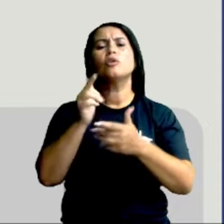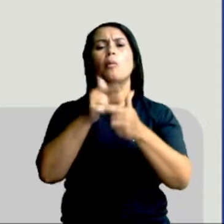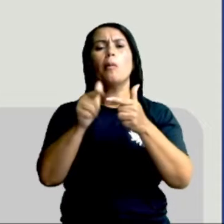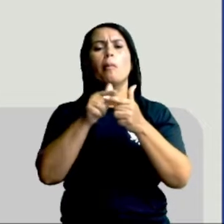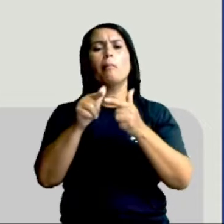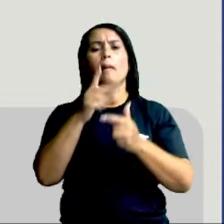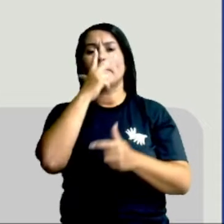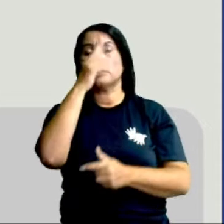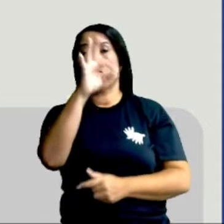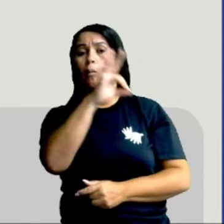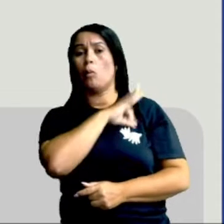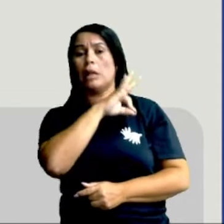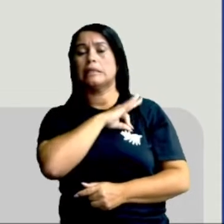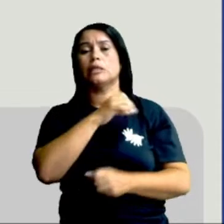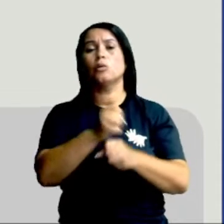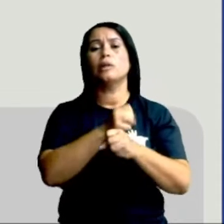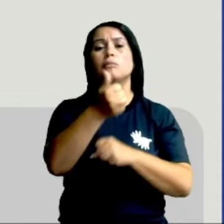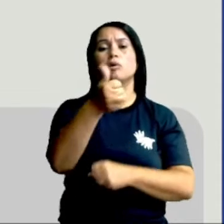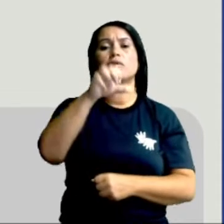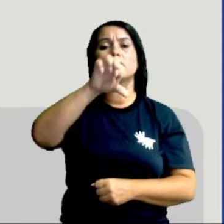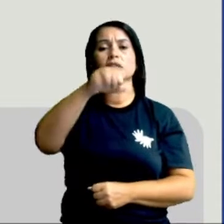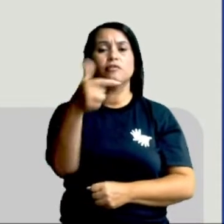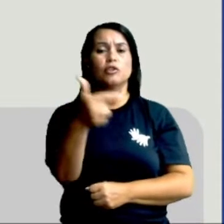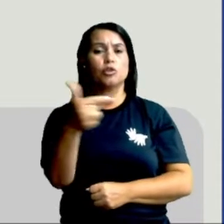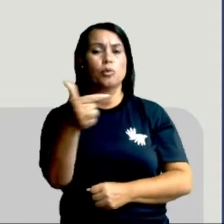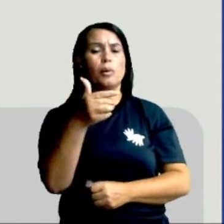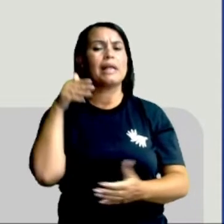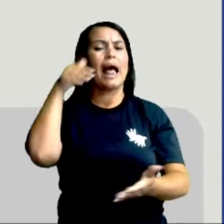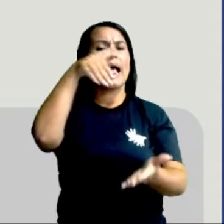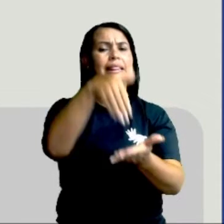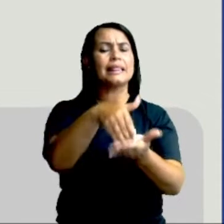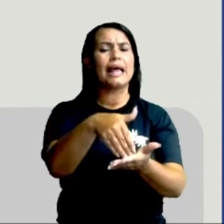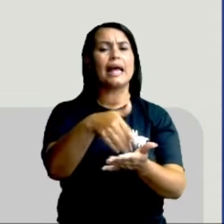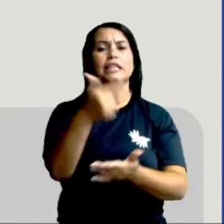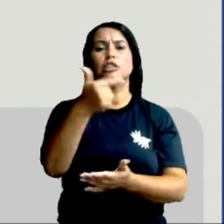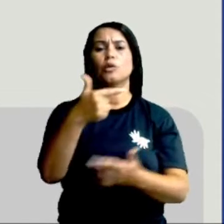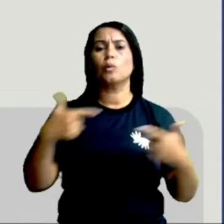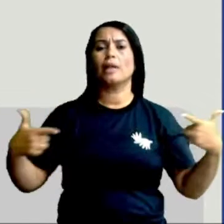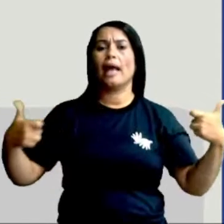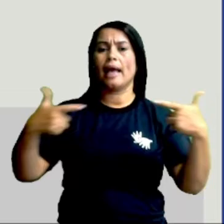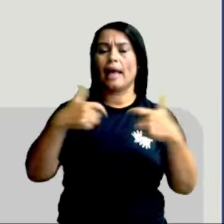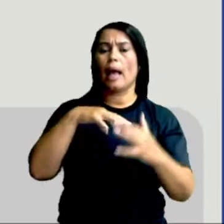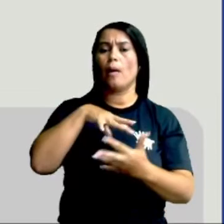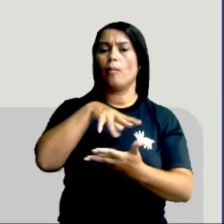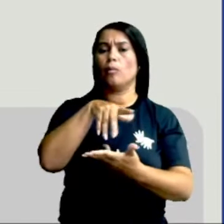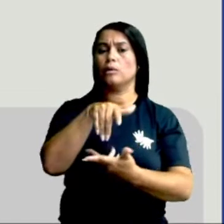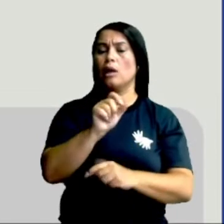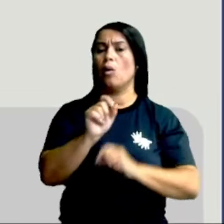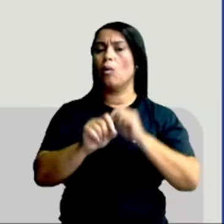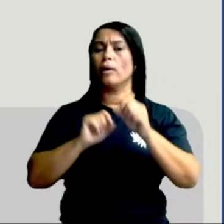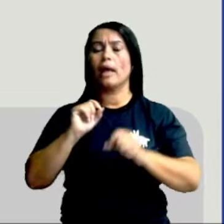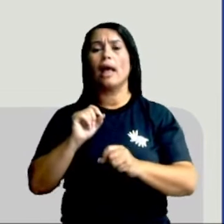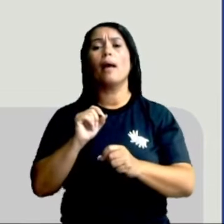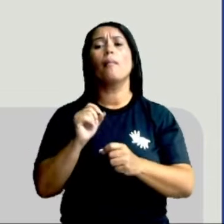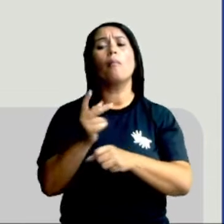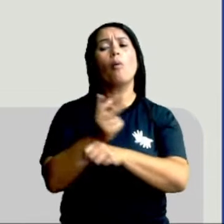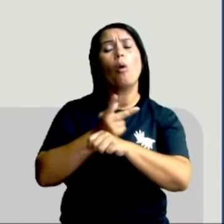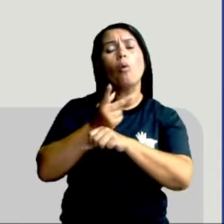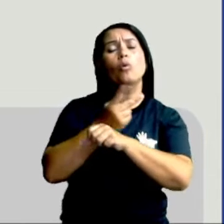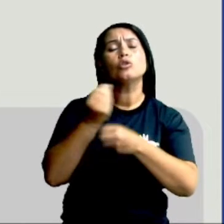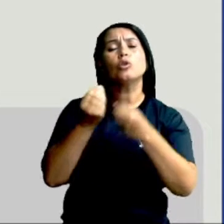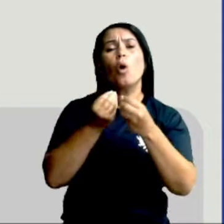Em 1922, até o final da Segunda Guerra Mundial, buscou-se a ampliação do processo